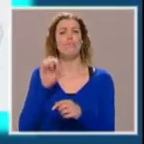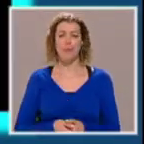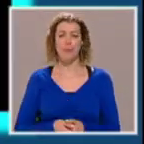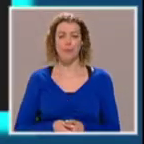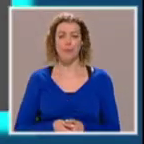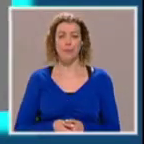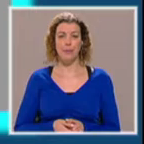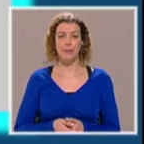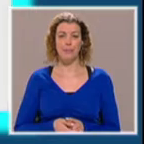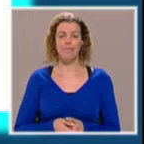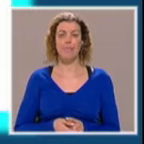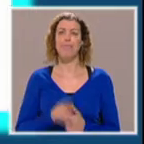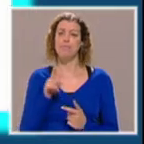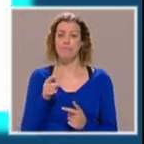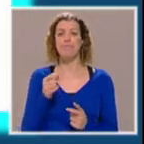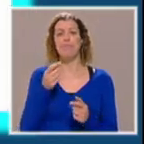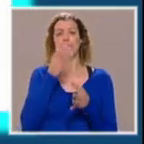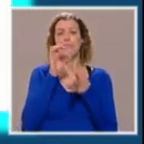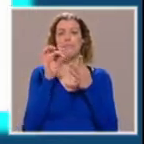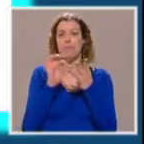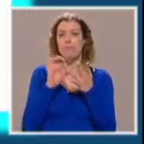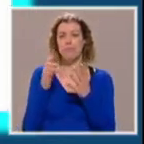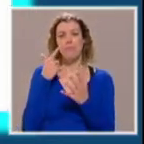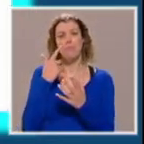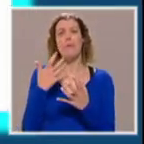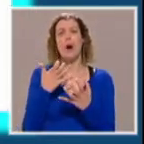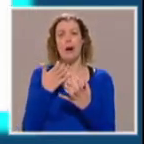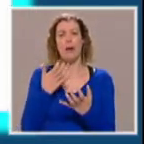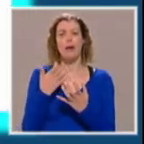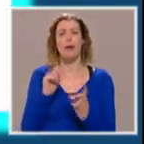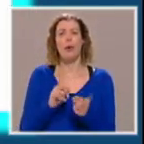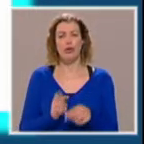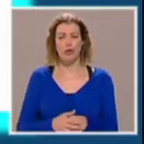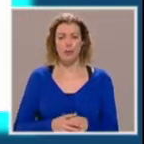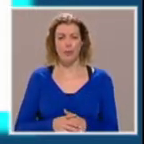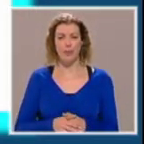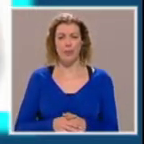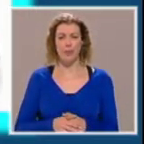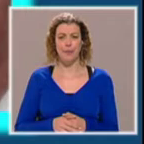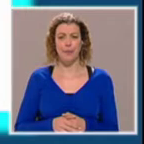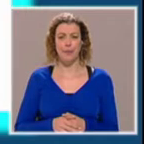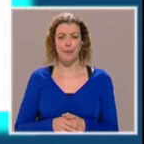reprodutor. O que são caracteres sexuais secundários?